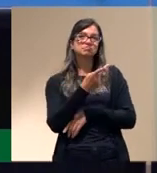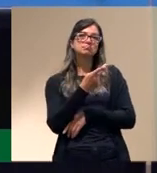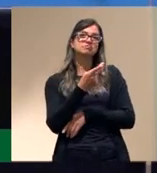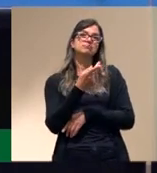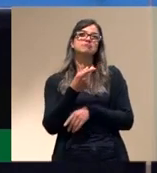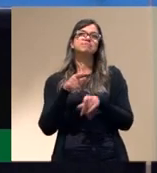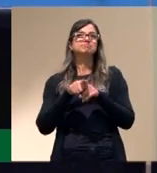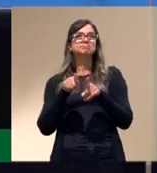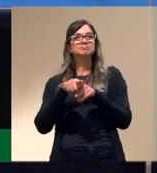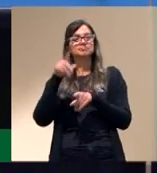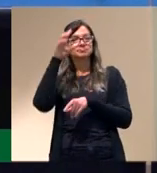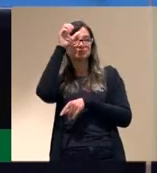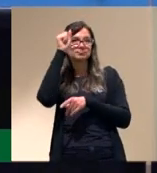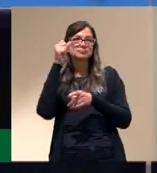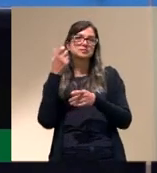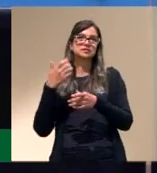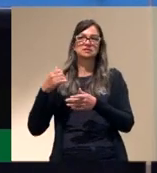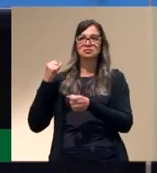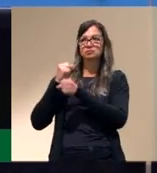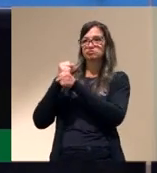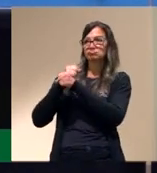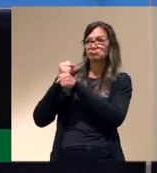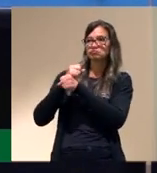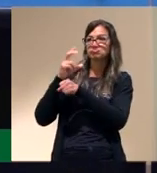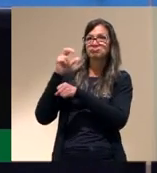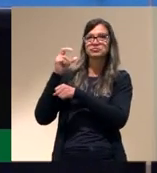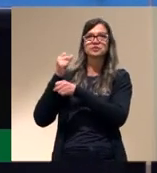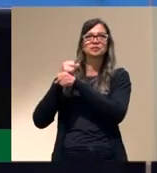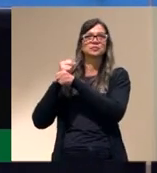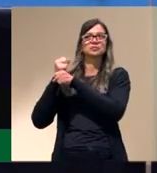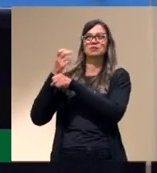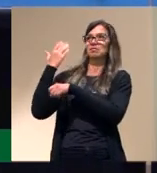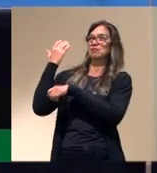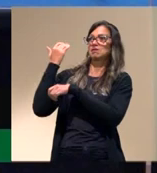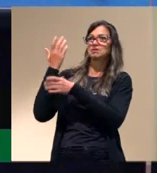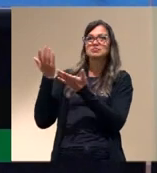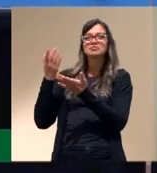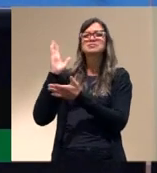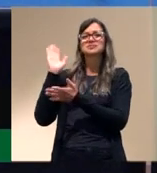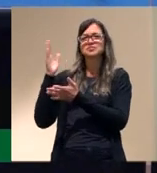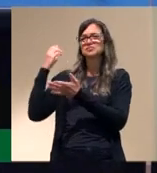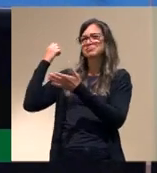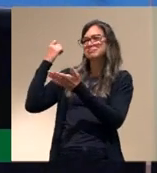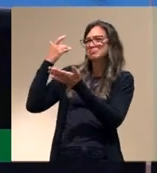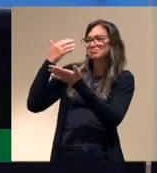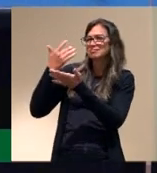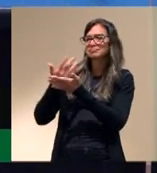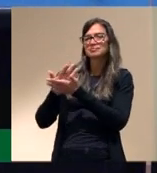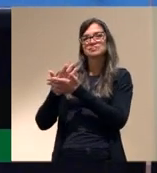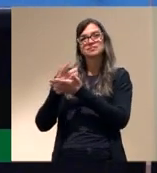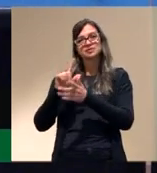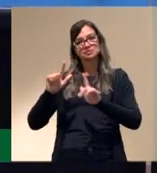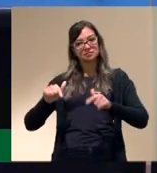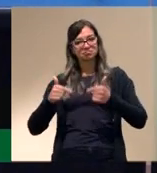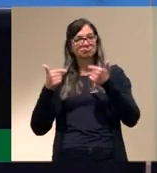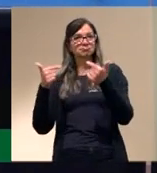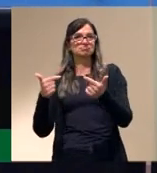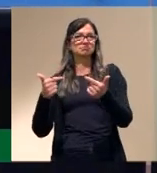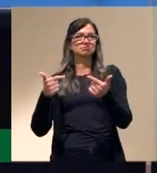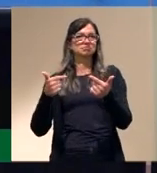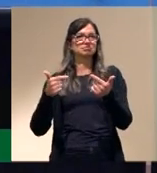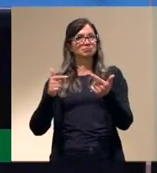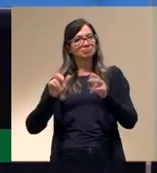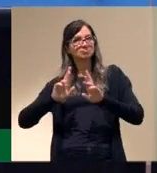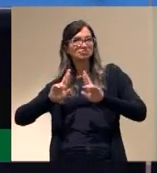abstrata, sei lá, 50 anos, acho que eu já escutei isso lá no meu curso de pedagogia. Mas a gente, na ação isso não se